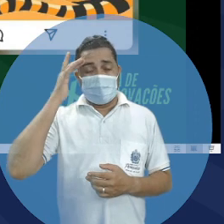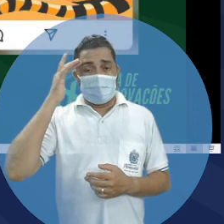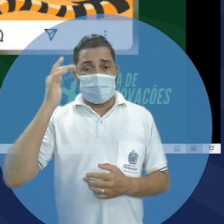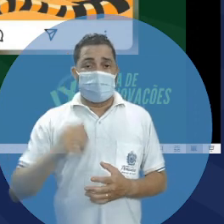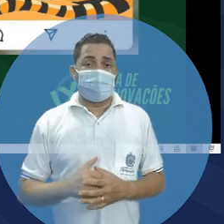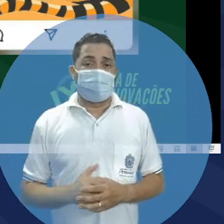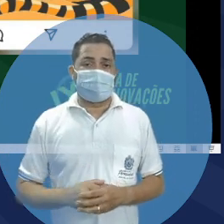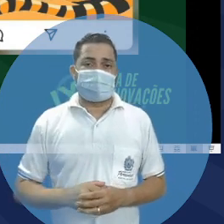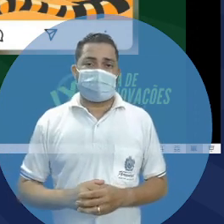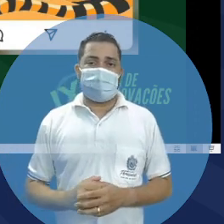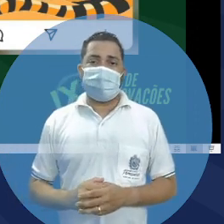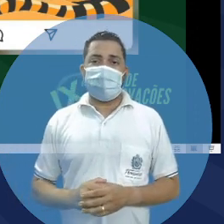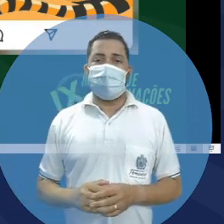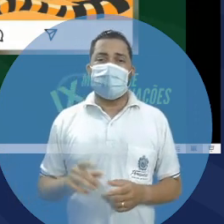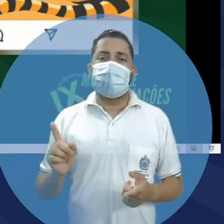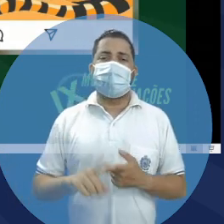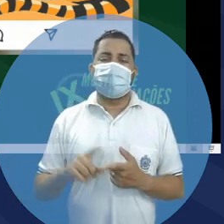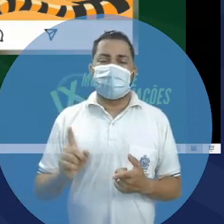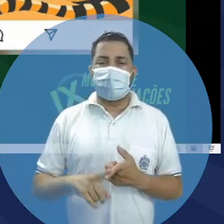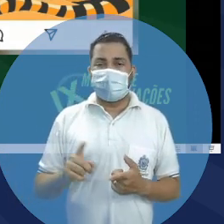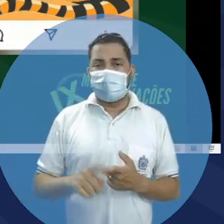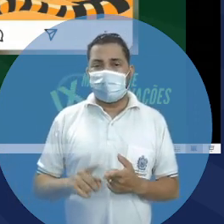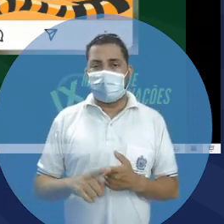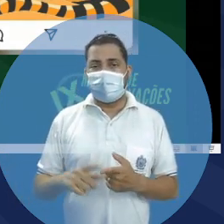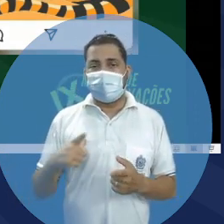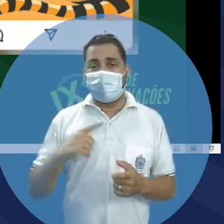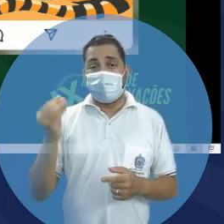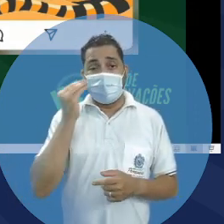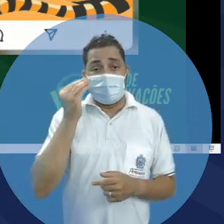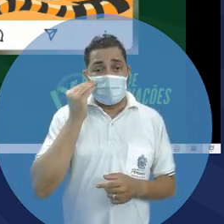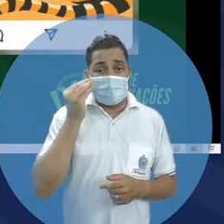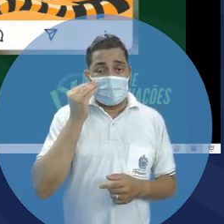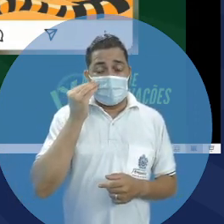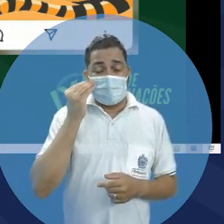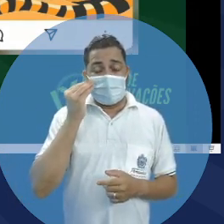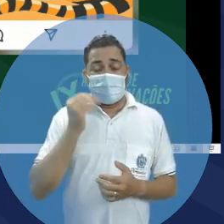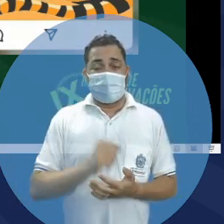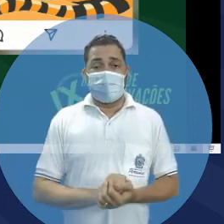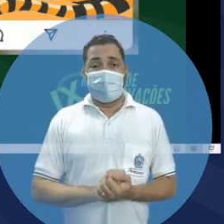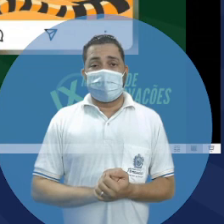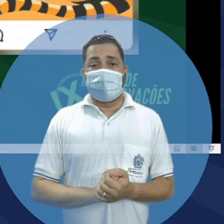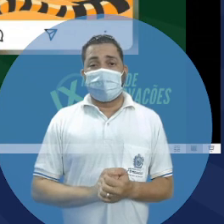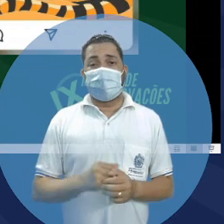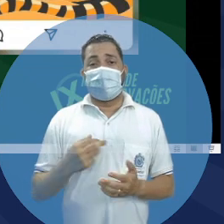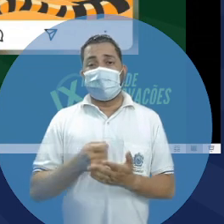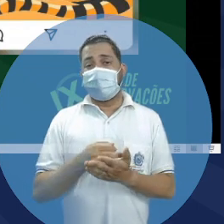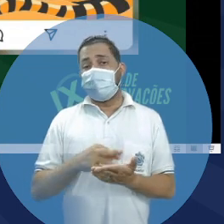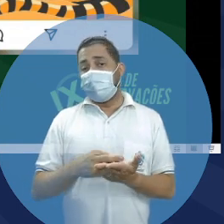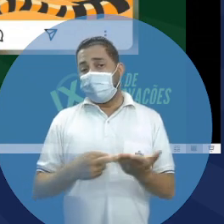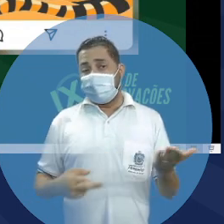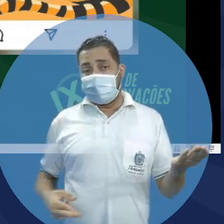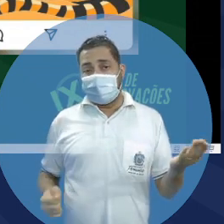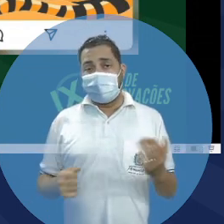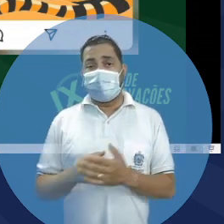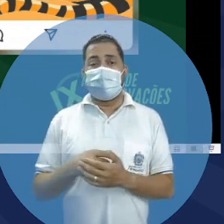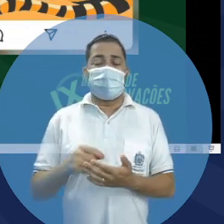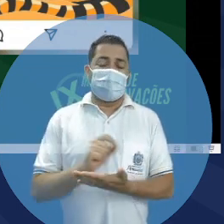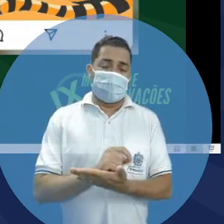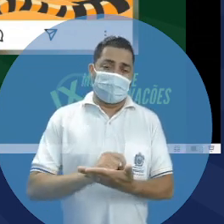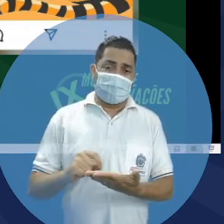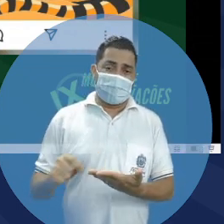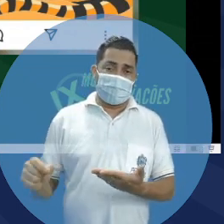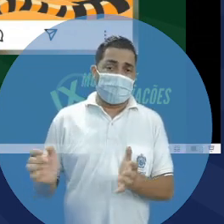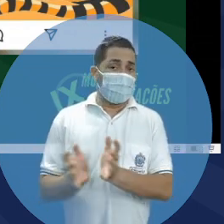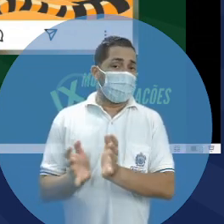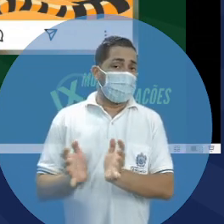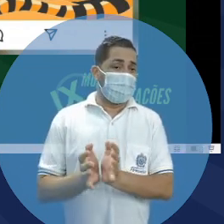A independência do Brasil por uma perspectiva feminina foi uma redação, treino, escrita pela equipe que recebeu